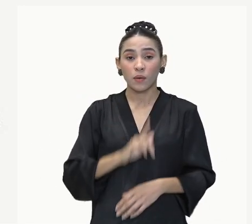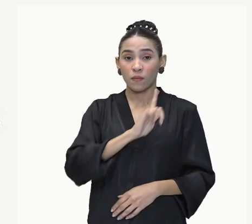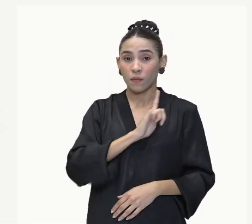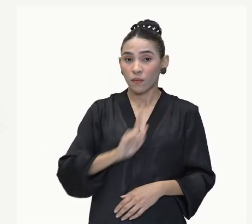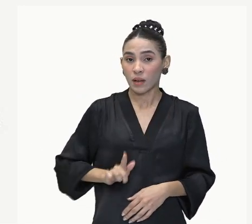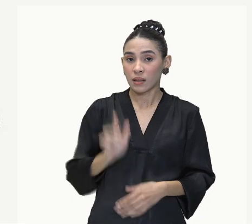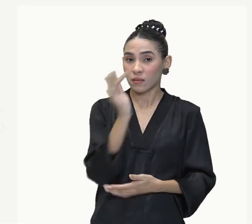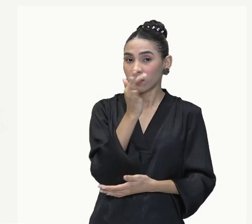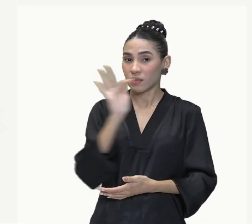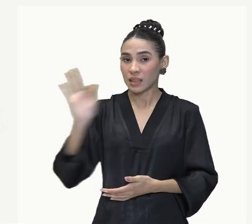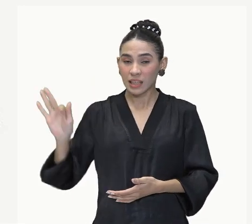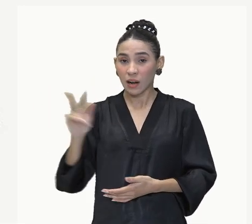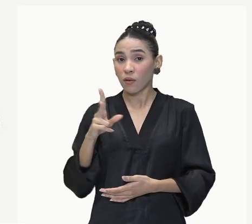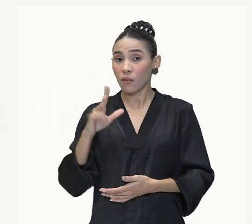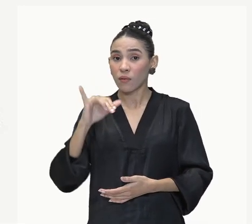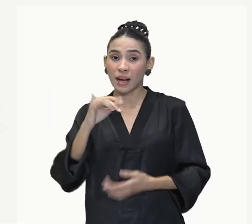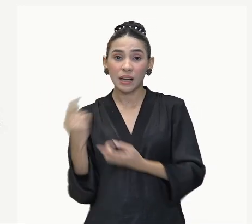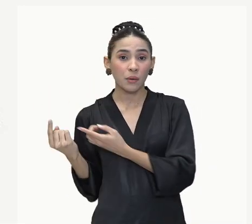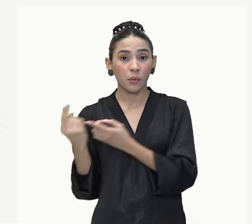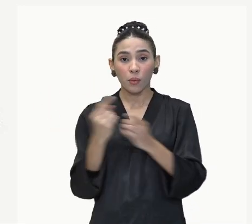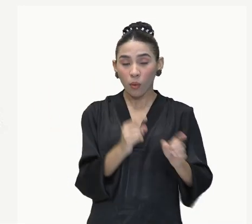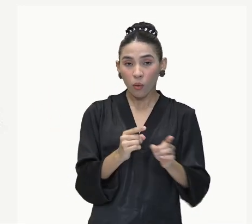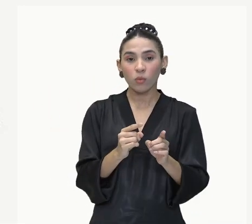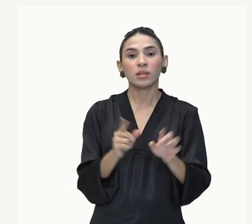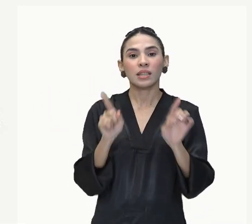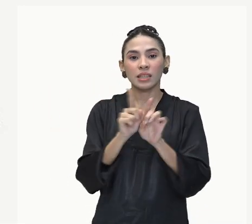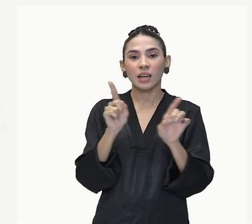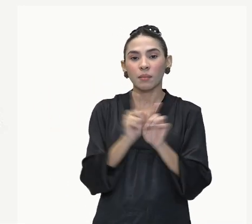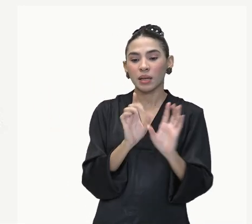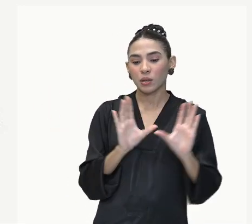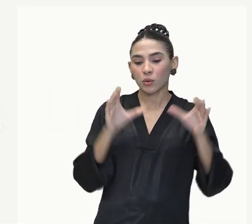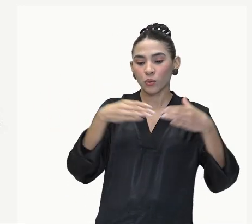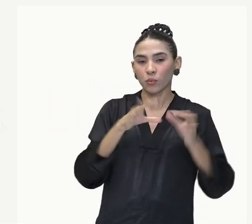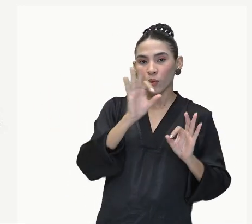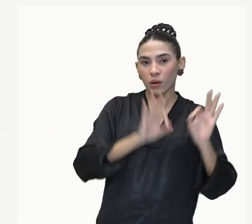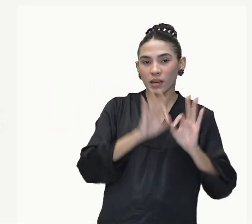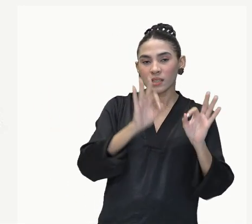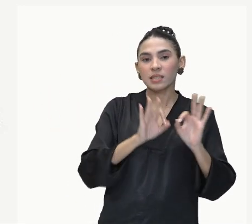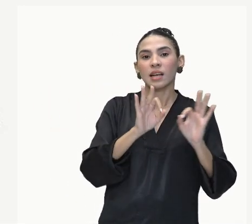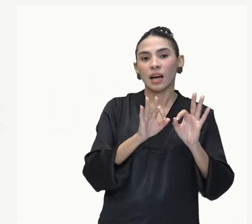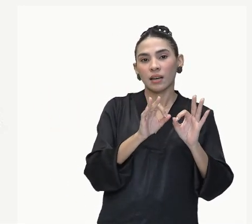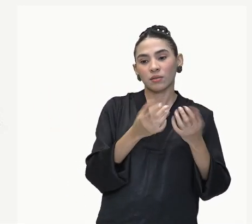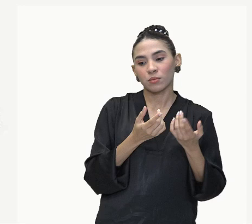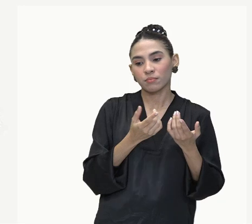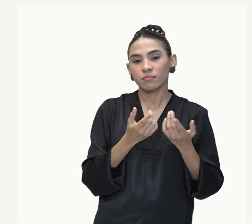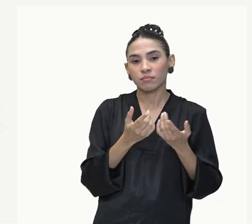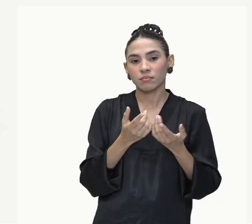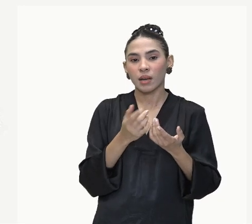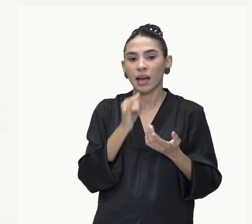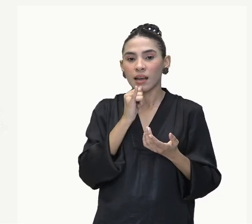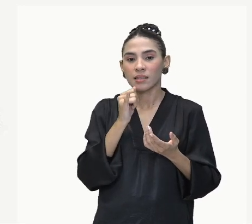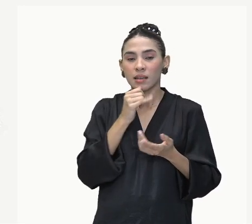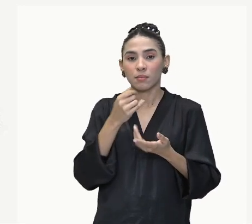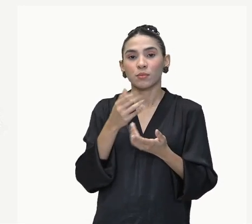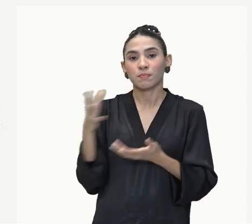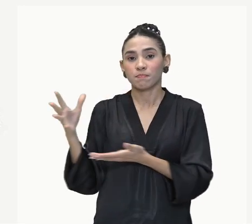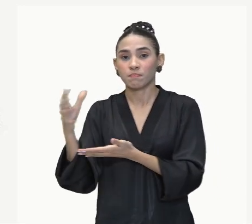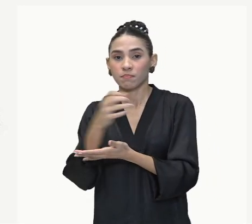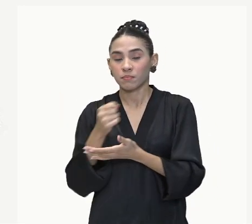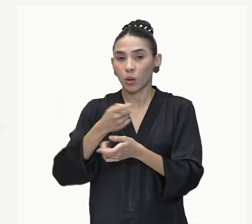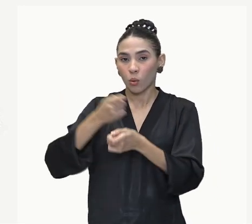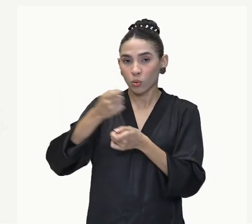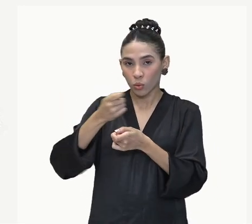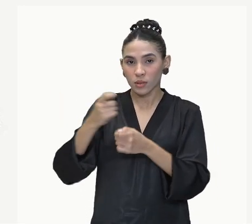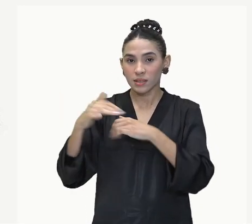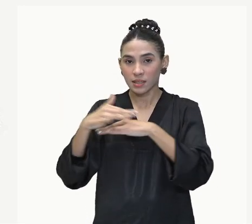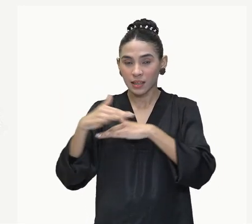claro, vai reagir e vai enviar tropas para retornar o controle da cidade.